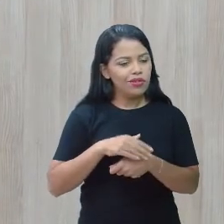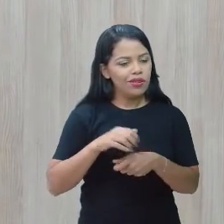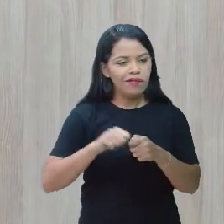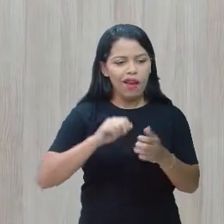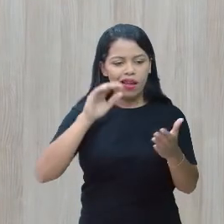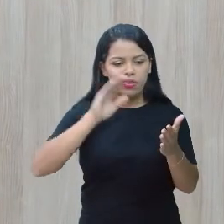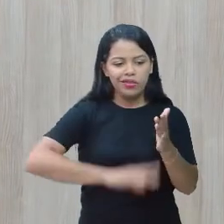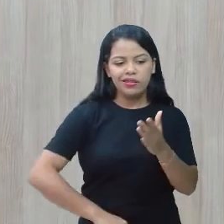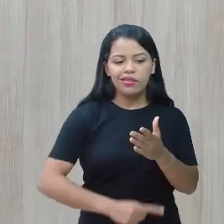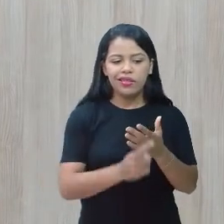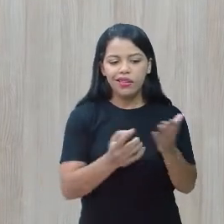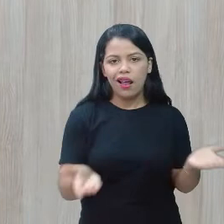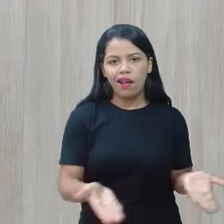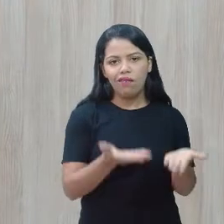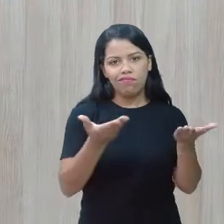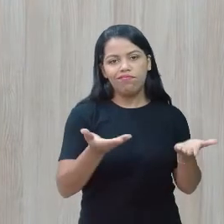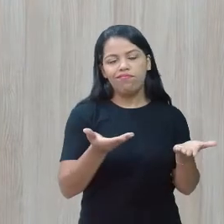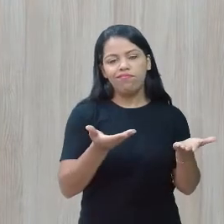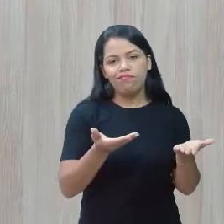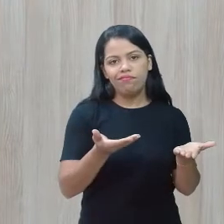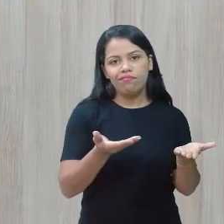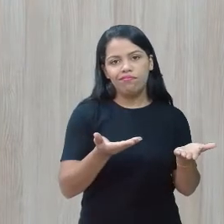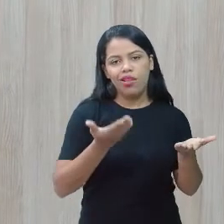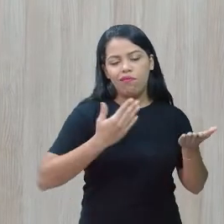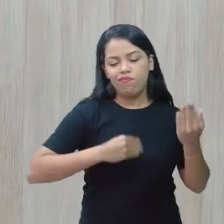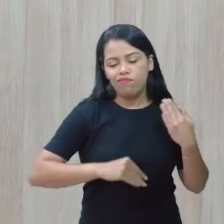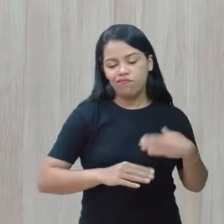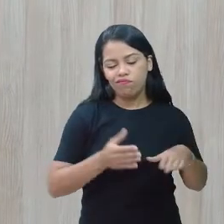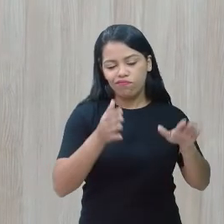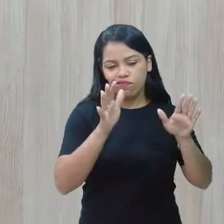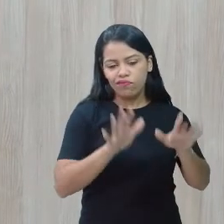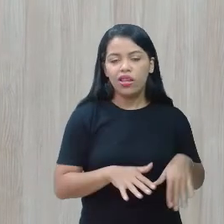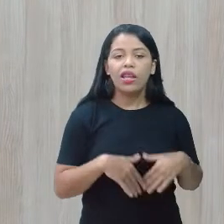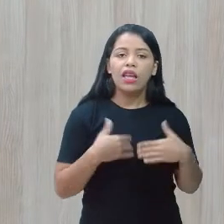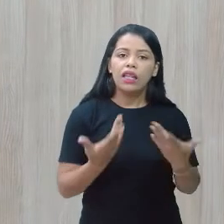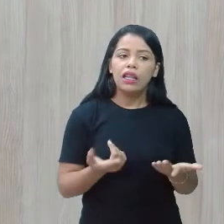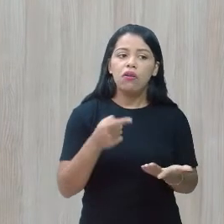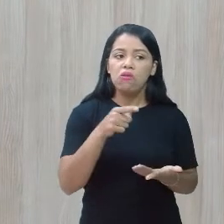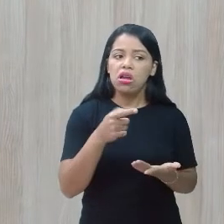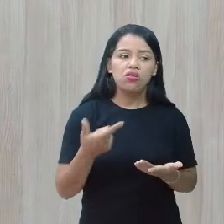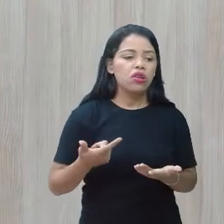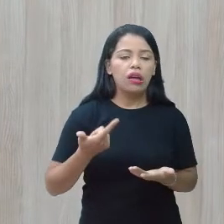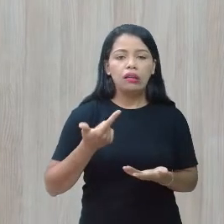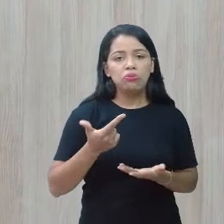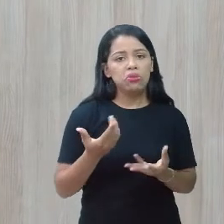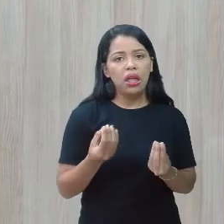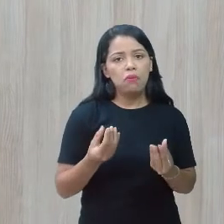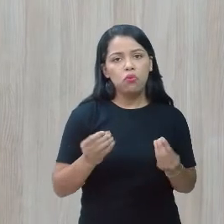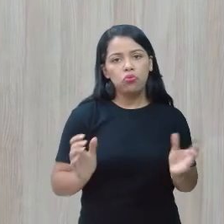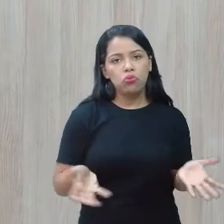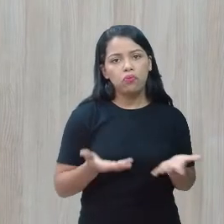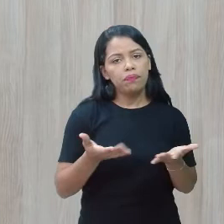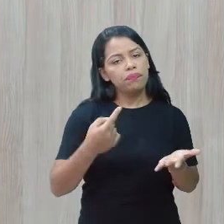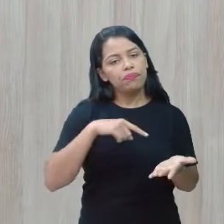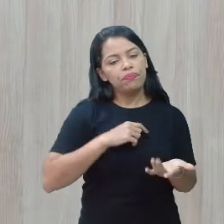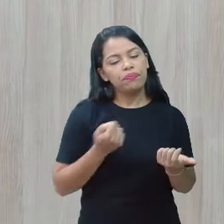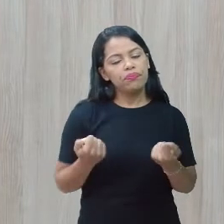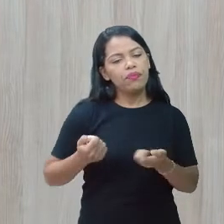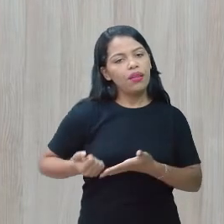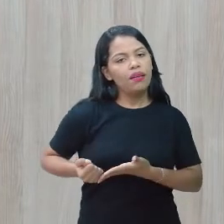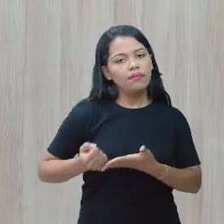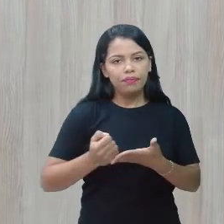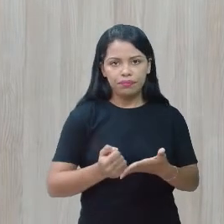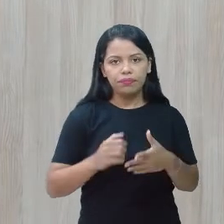estímulo, não é? Eles já não estão tão estimulados. E aí nós precisamos ajudá-los nesse momento crucial, que